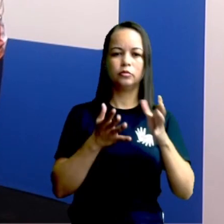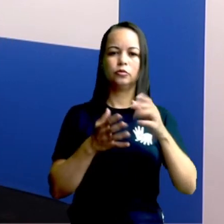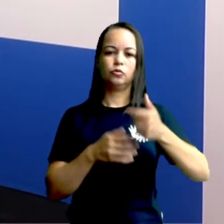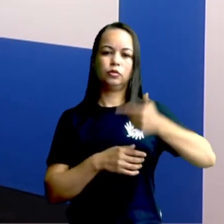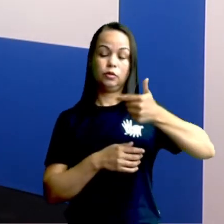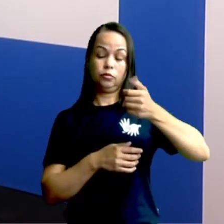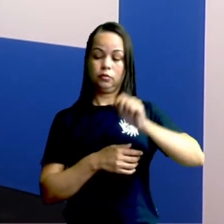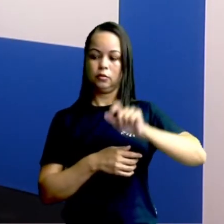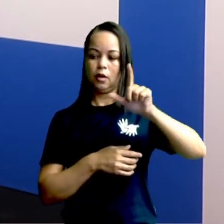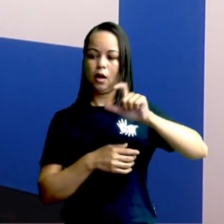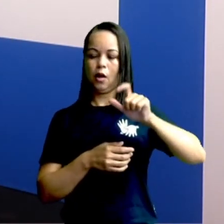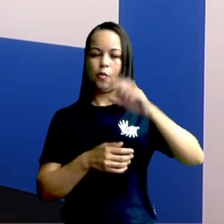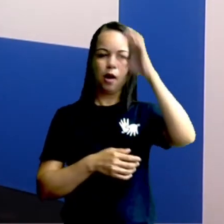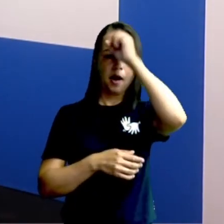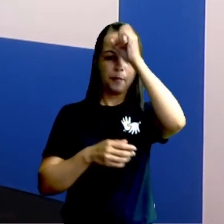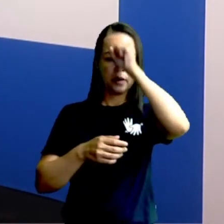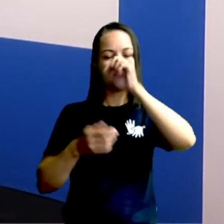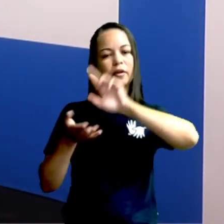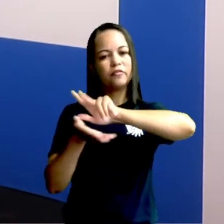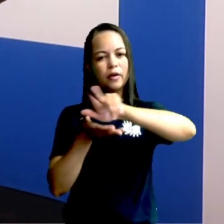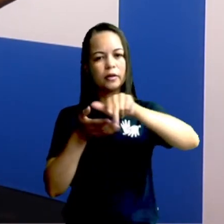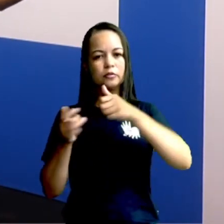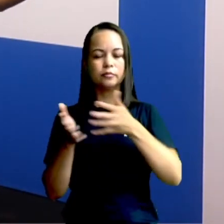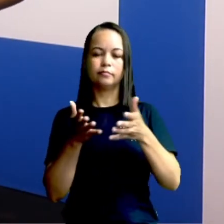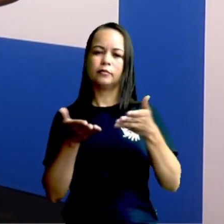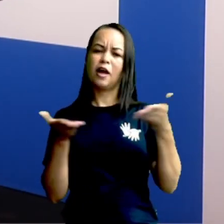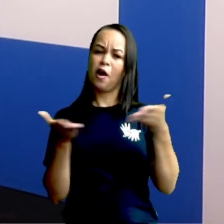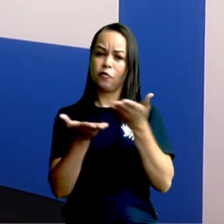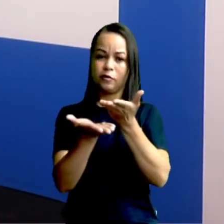aprender métodos de resolução, né? E agora é com